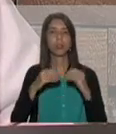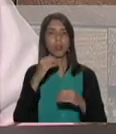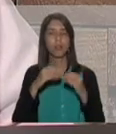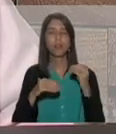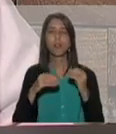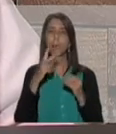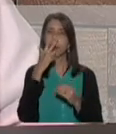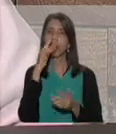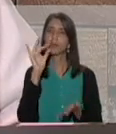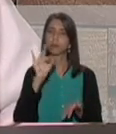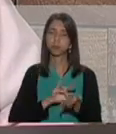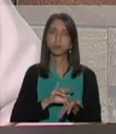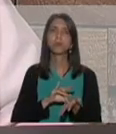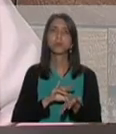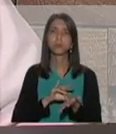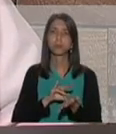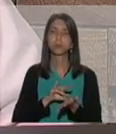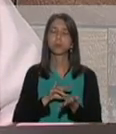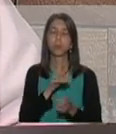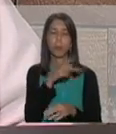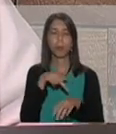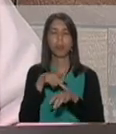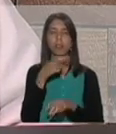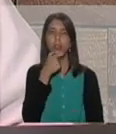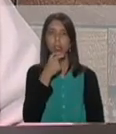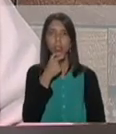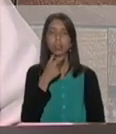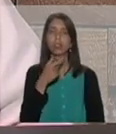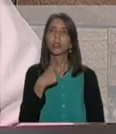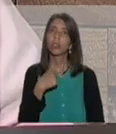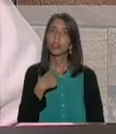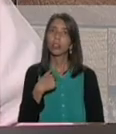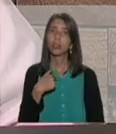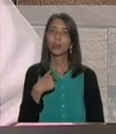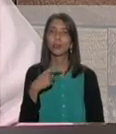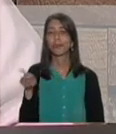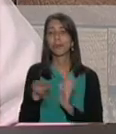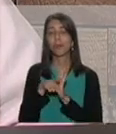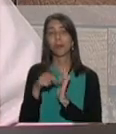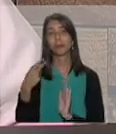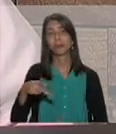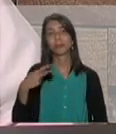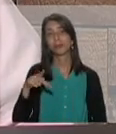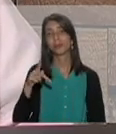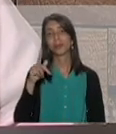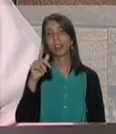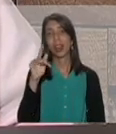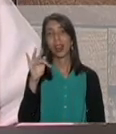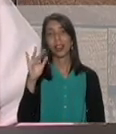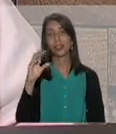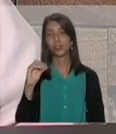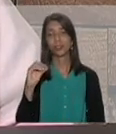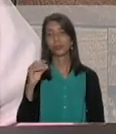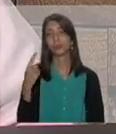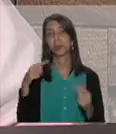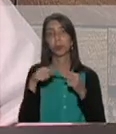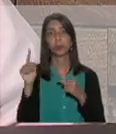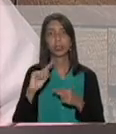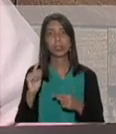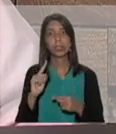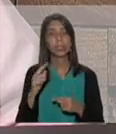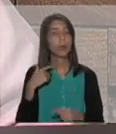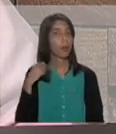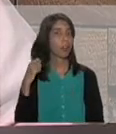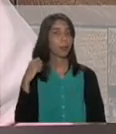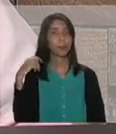a novela com o ar original em inglês. Eu, muito latino, não podia ser considerado